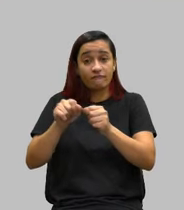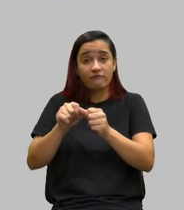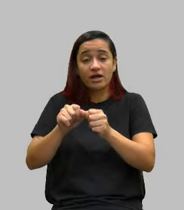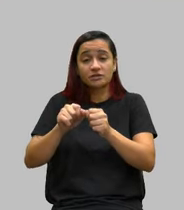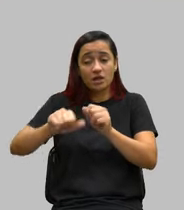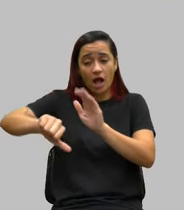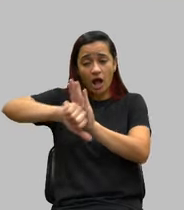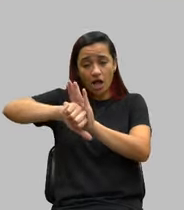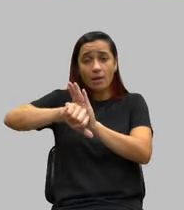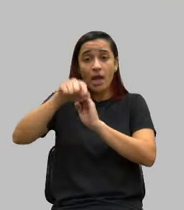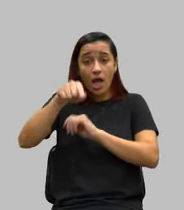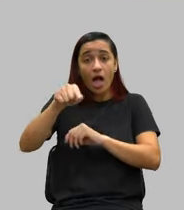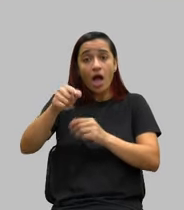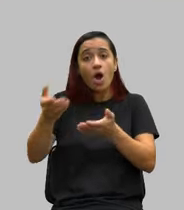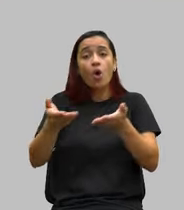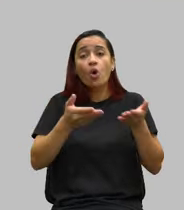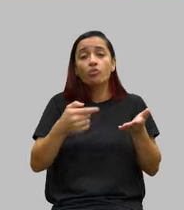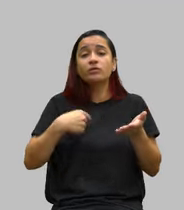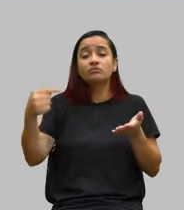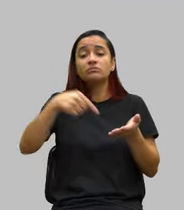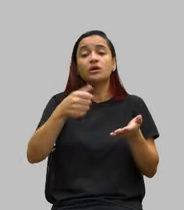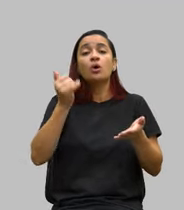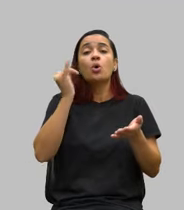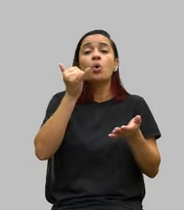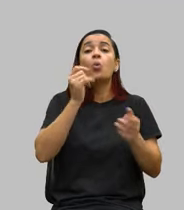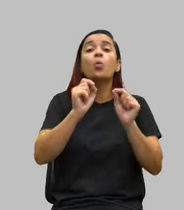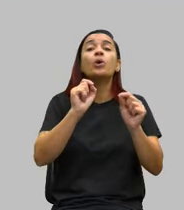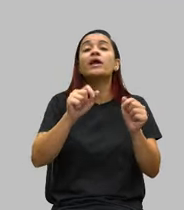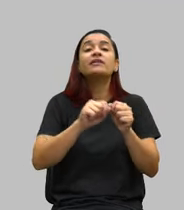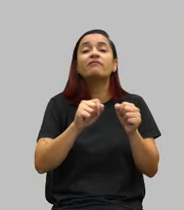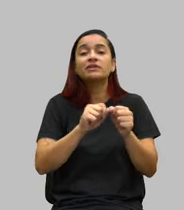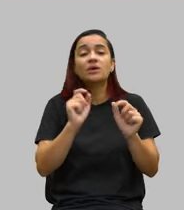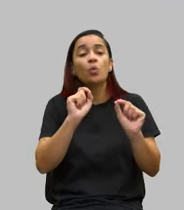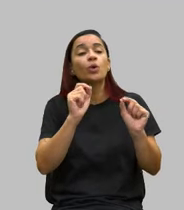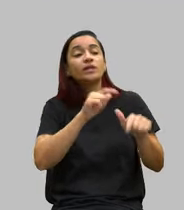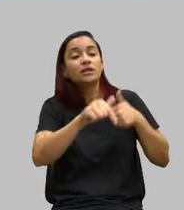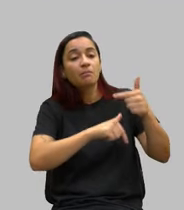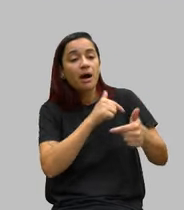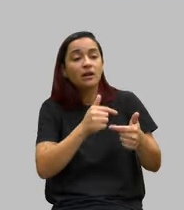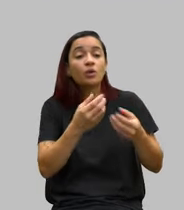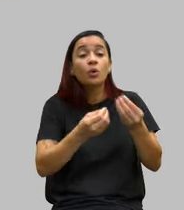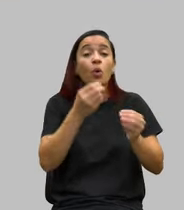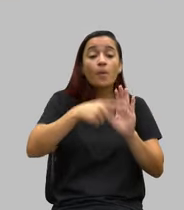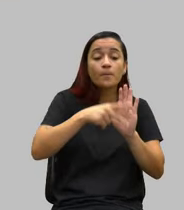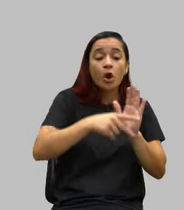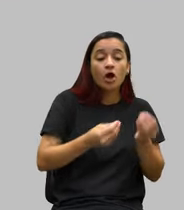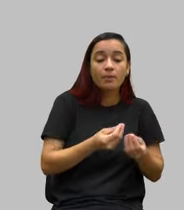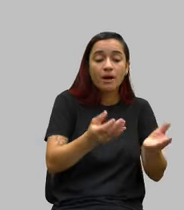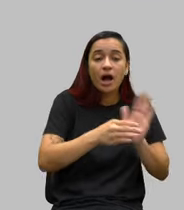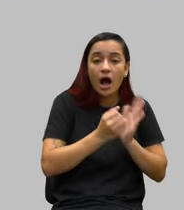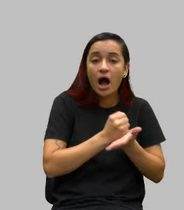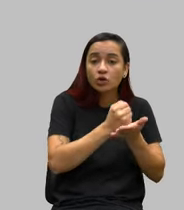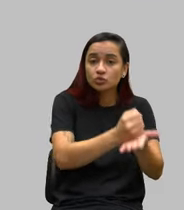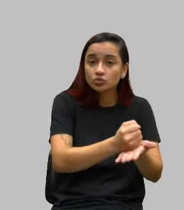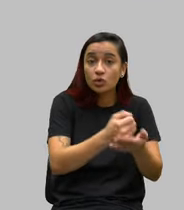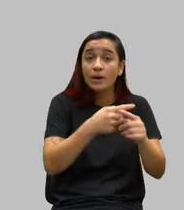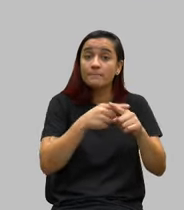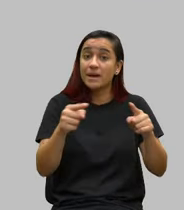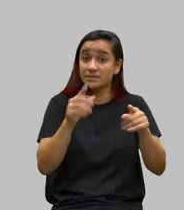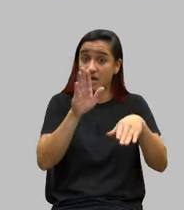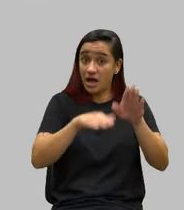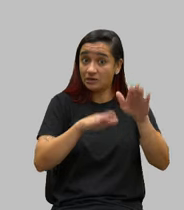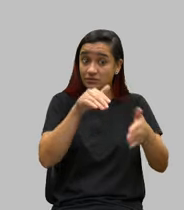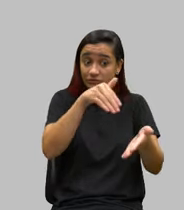convidado a dizer o que ele tá trabalhando que ele tá fazendo que que o programa O ajudou e às vezes ao final da fala de um de um de um